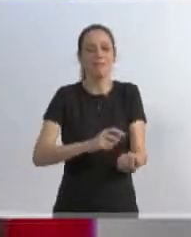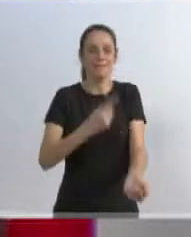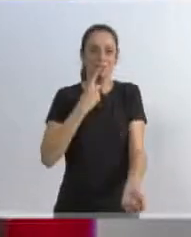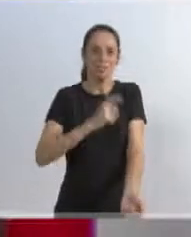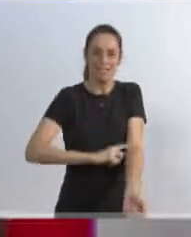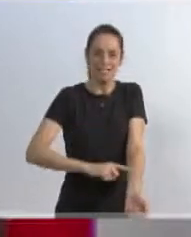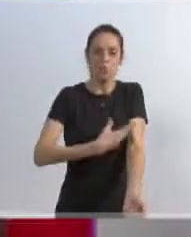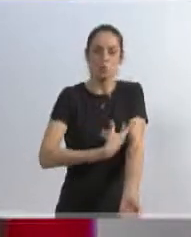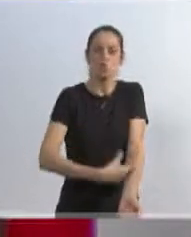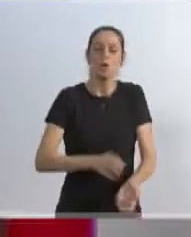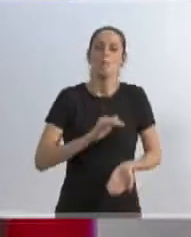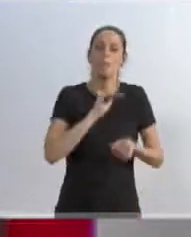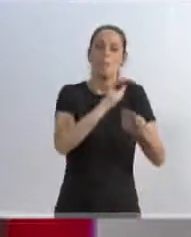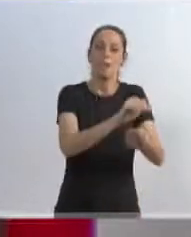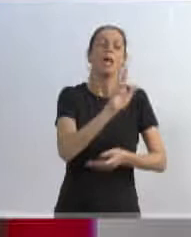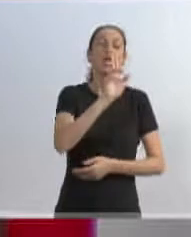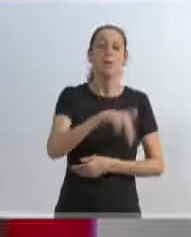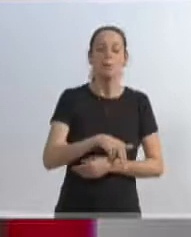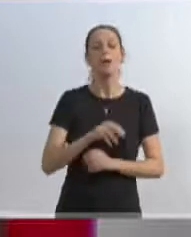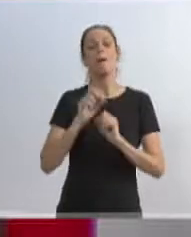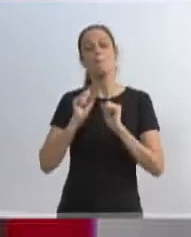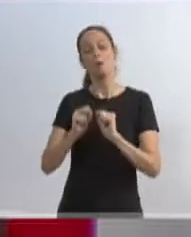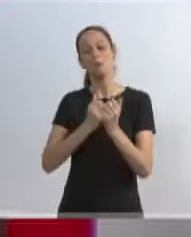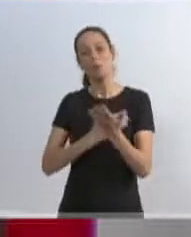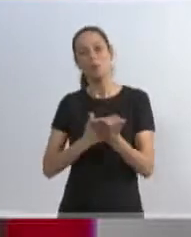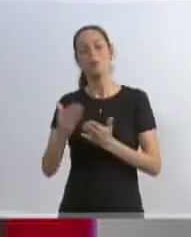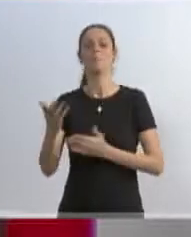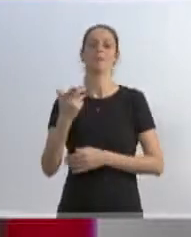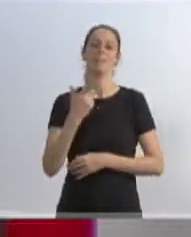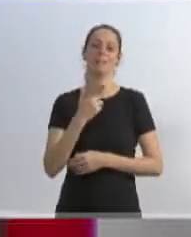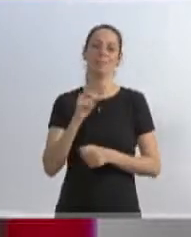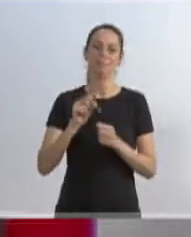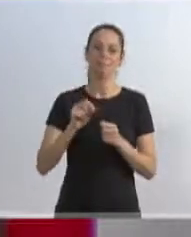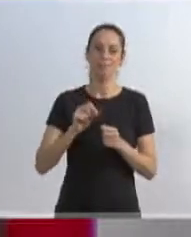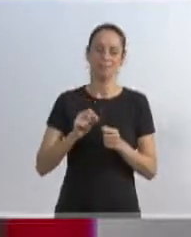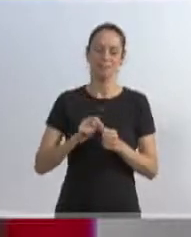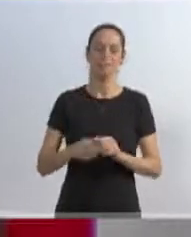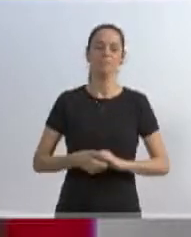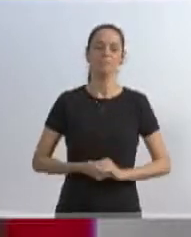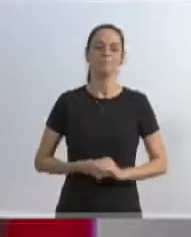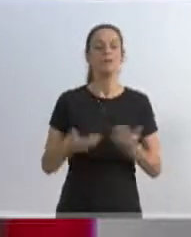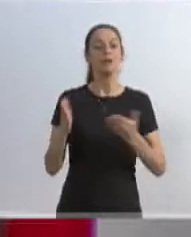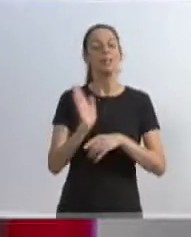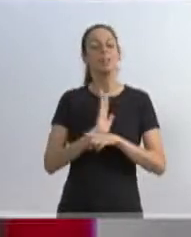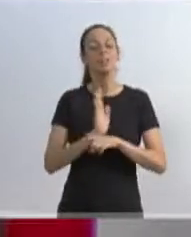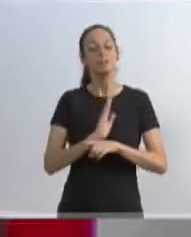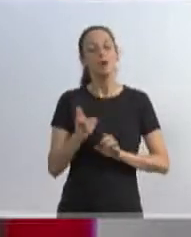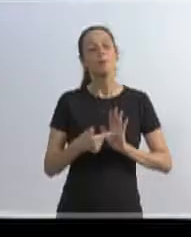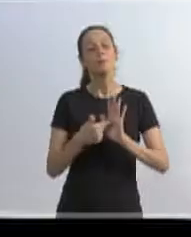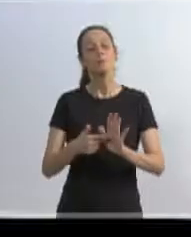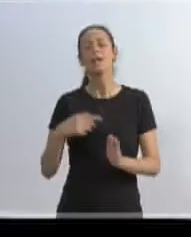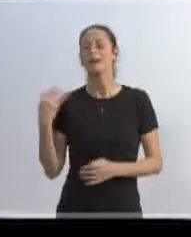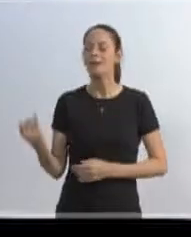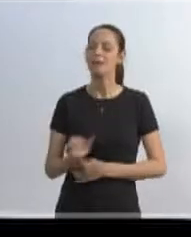Eu gostaria que a TVL mostrasse um videozinho também para todos saberem da importância da doação de sangue.